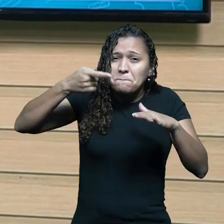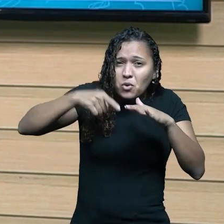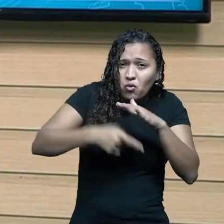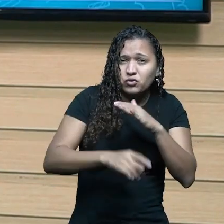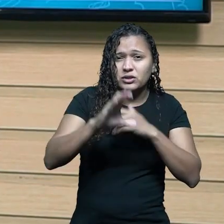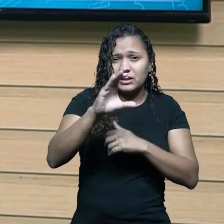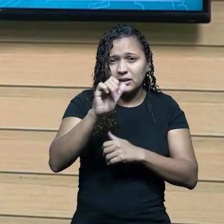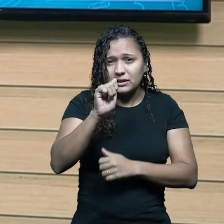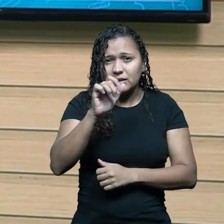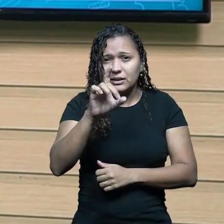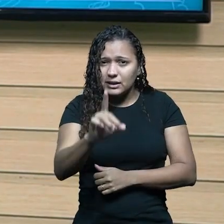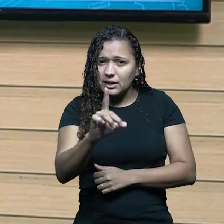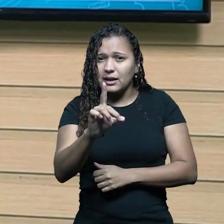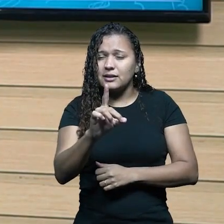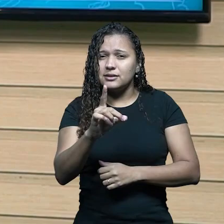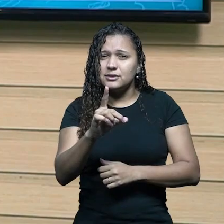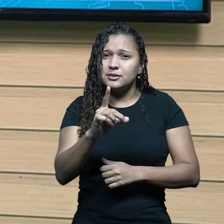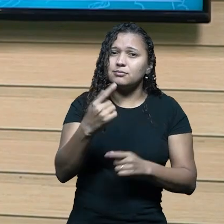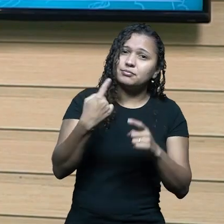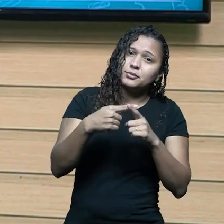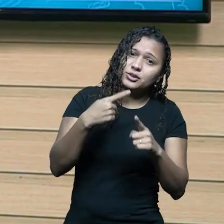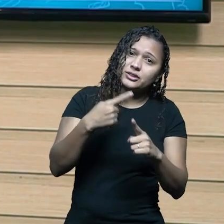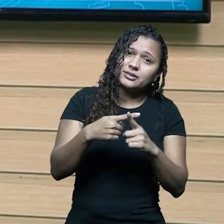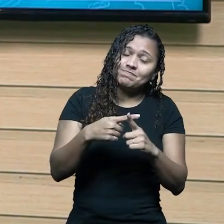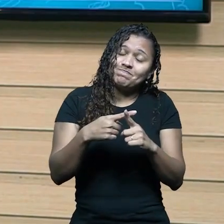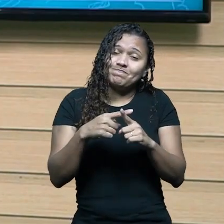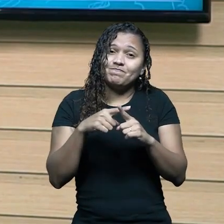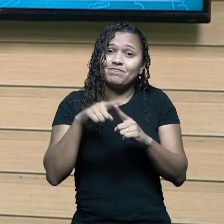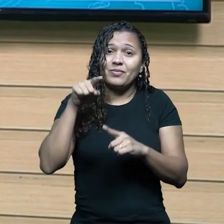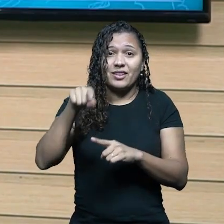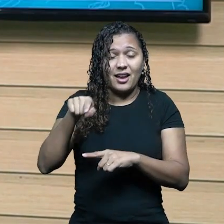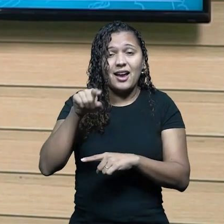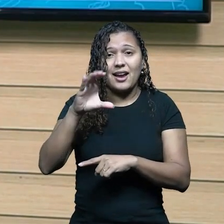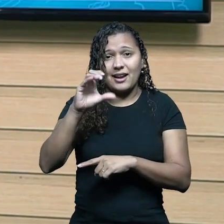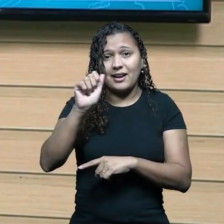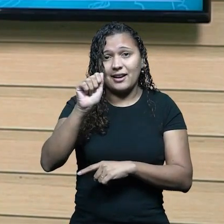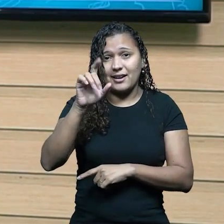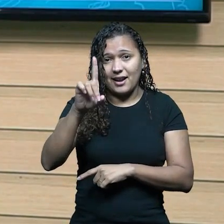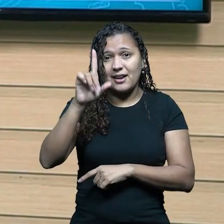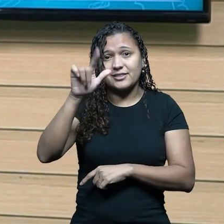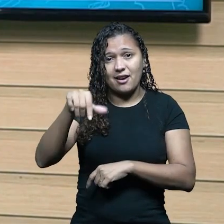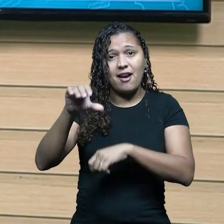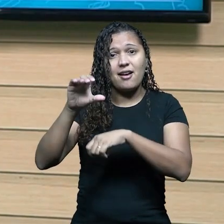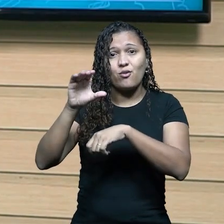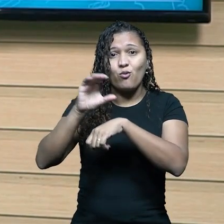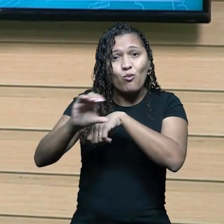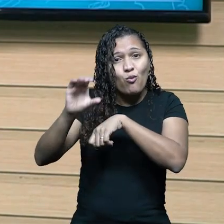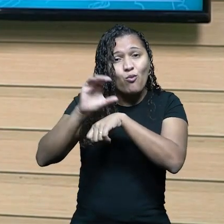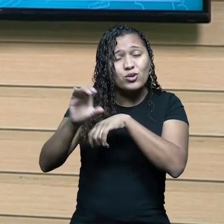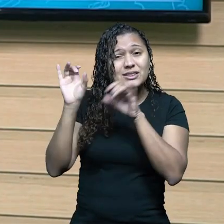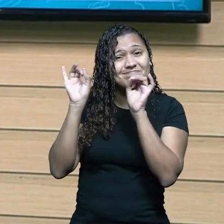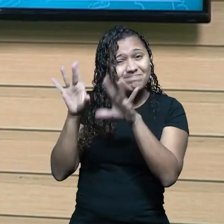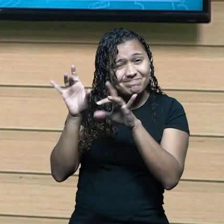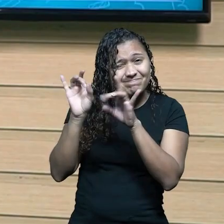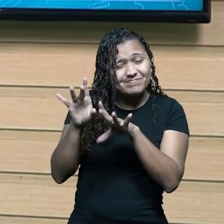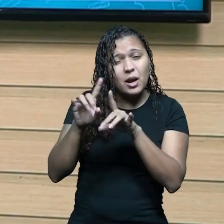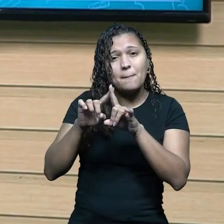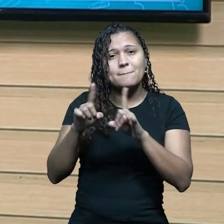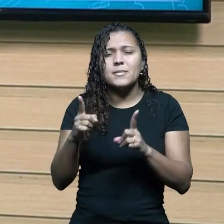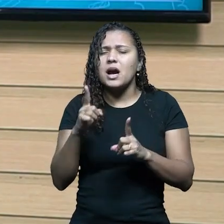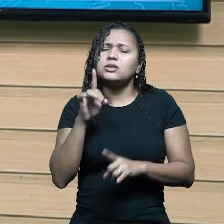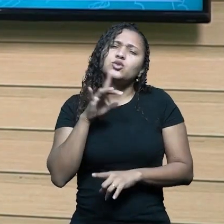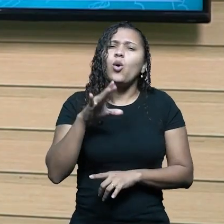no CAD, porque esse também é um curso específico, curso de CAD, mas aqui nós